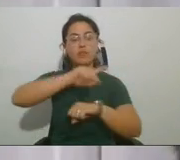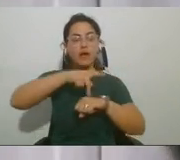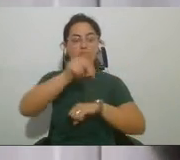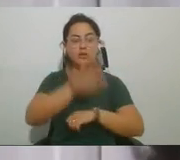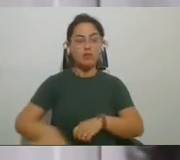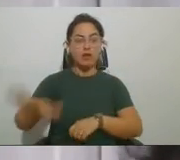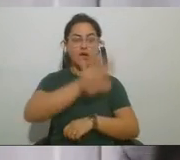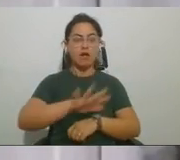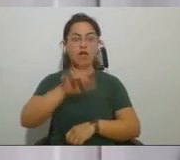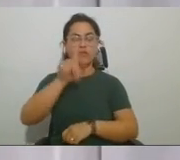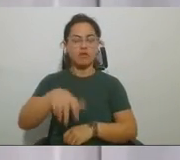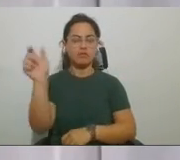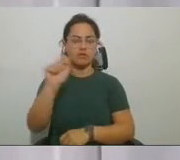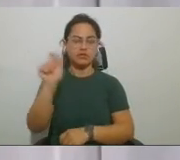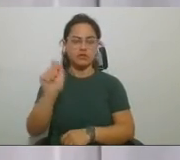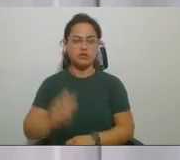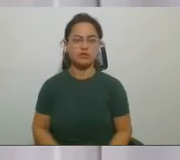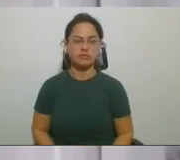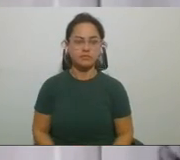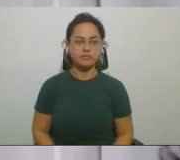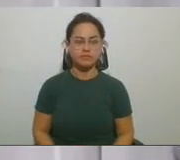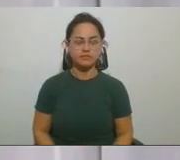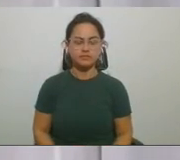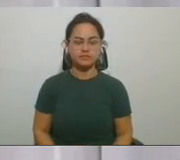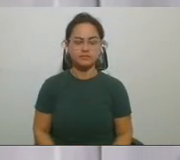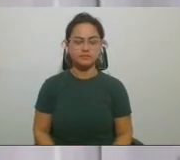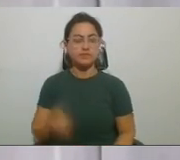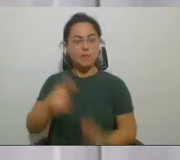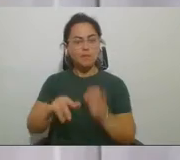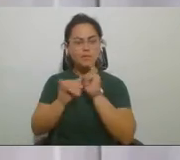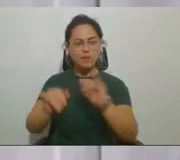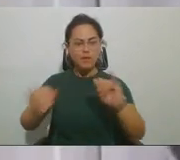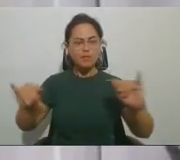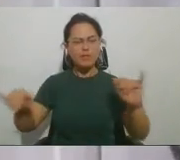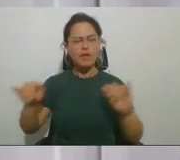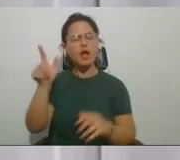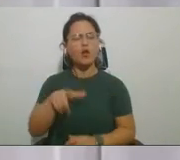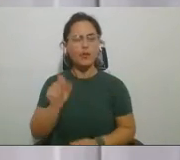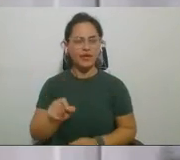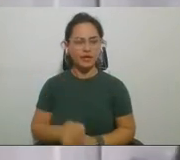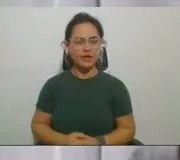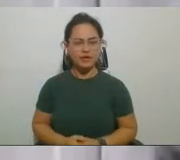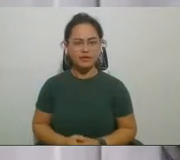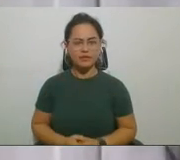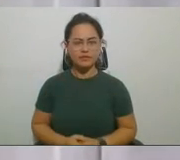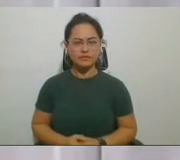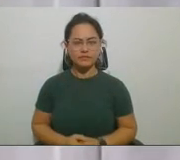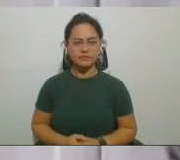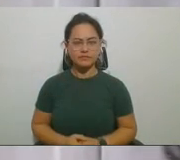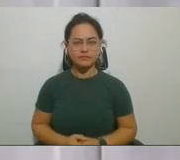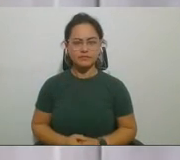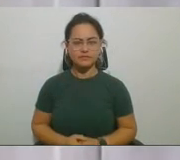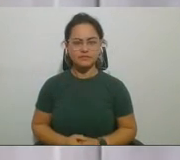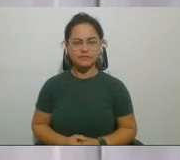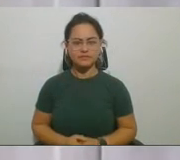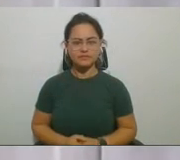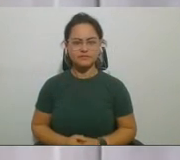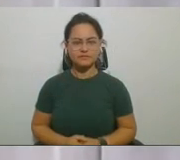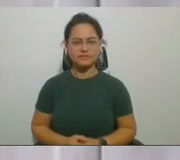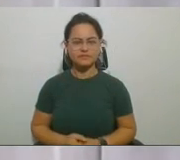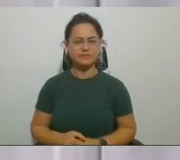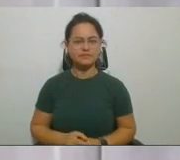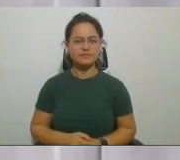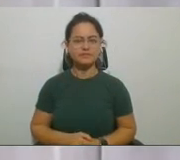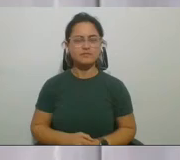Argentina. Uma campanha em que chegaram a falar 700